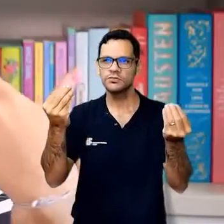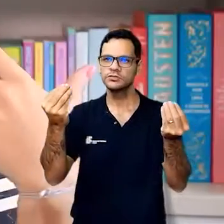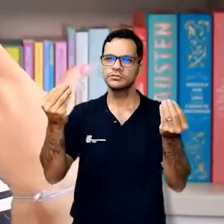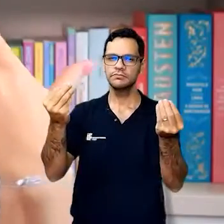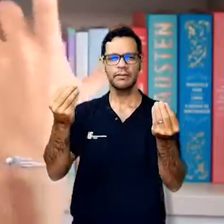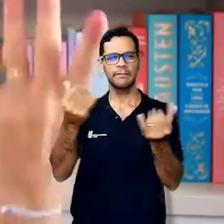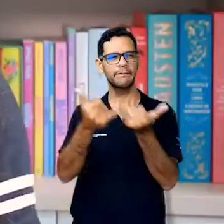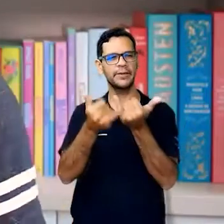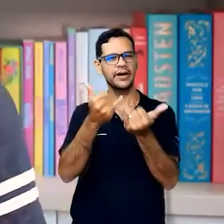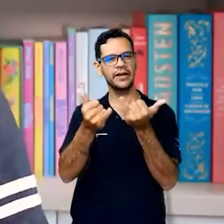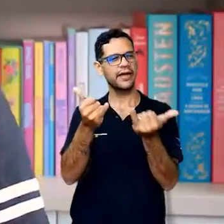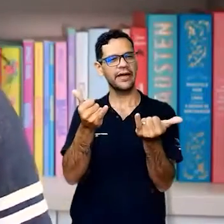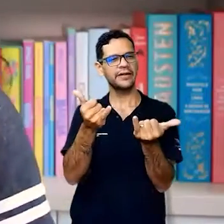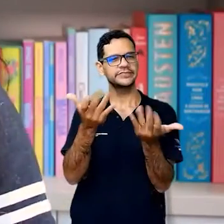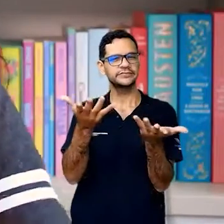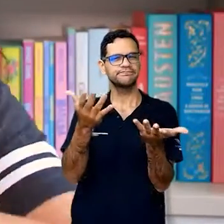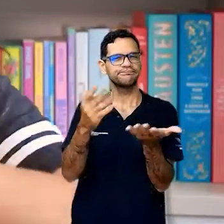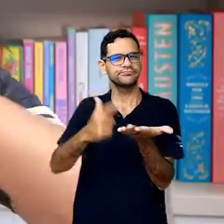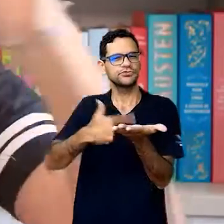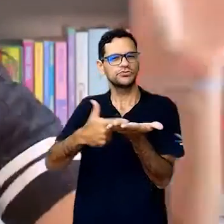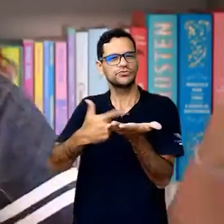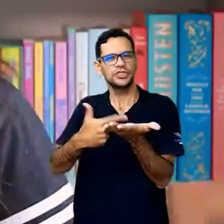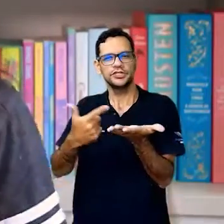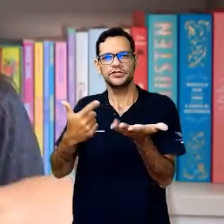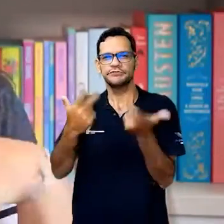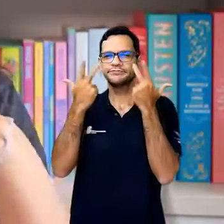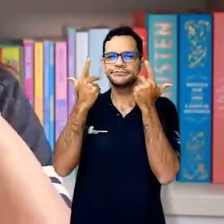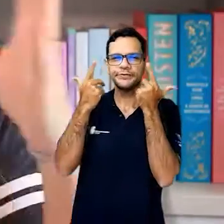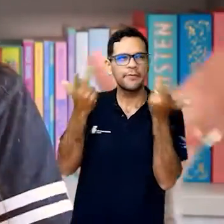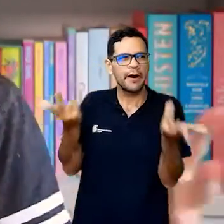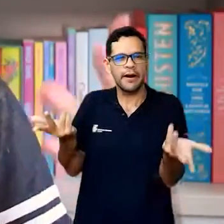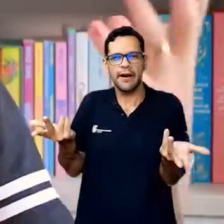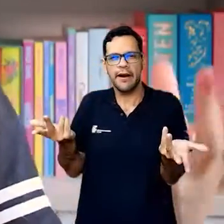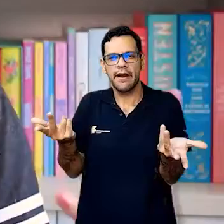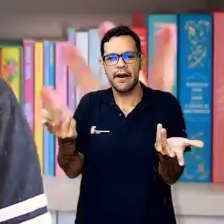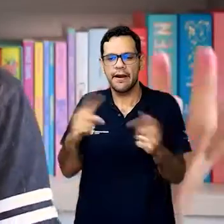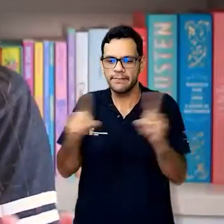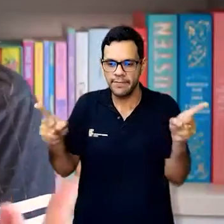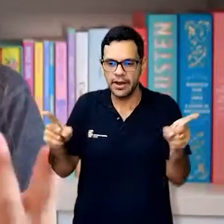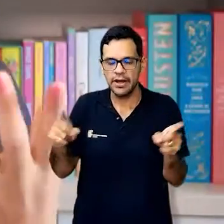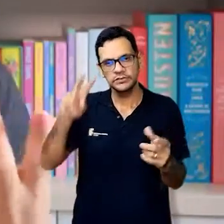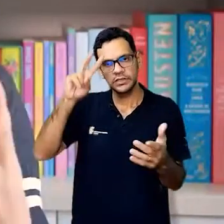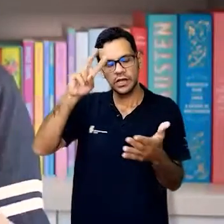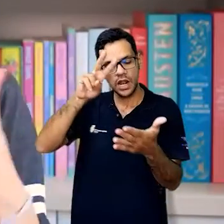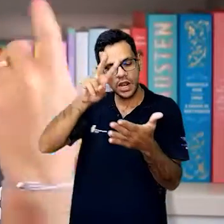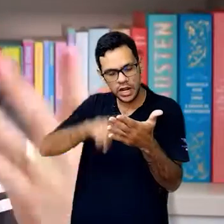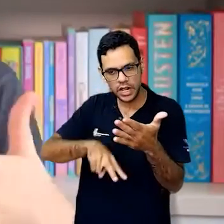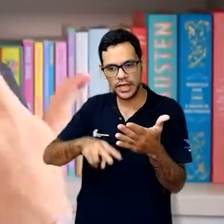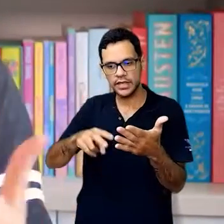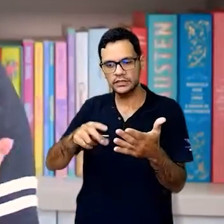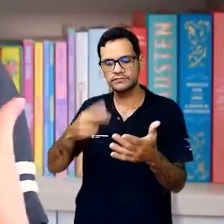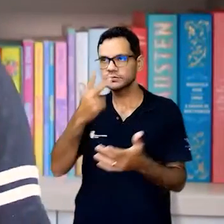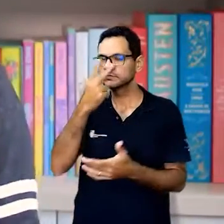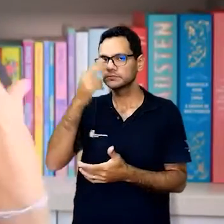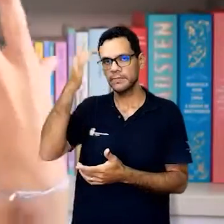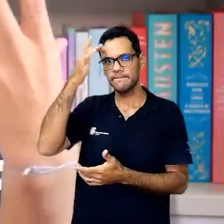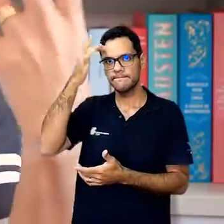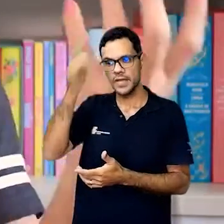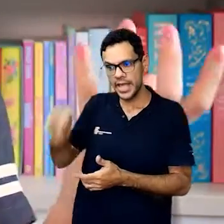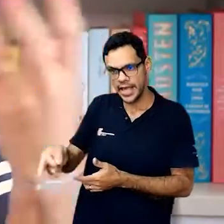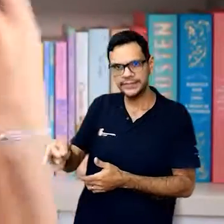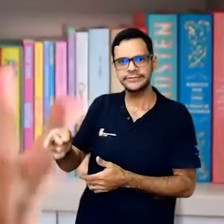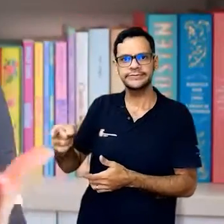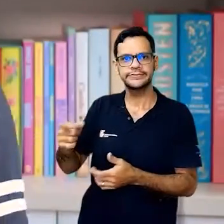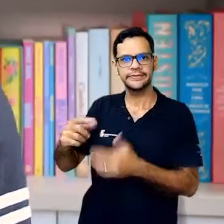isso. É um livro despretensioso, sabe, ele traz umas temáticas assim muito comuns, banais, cotidianas, mas que lendo a história assim você acha que